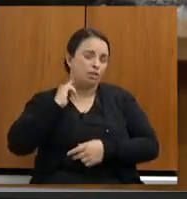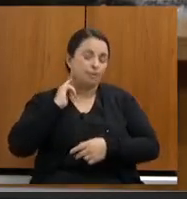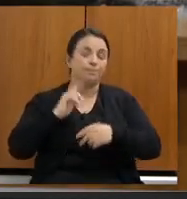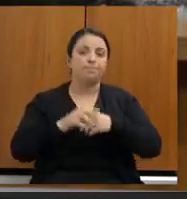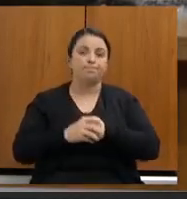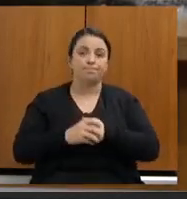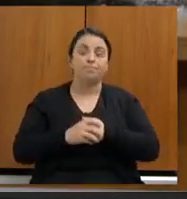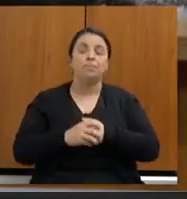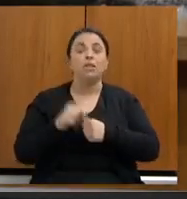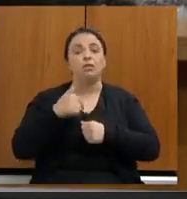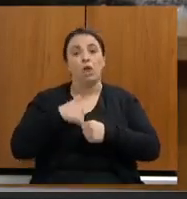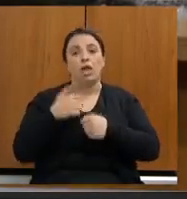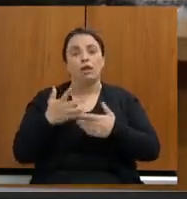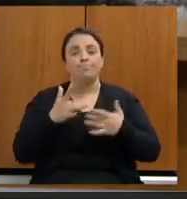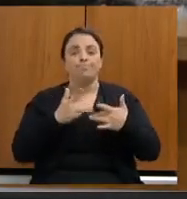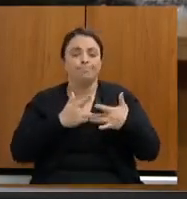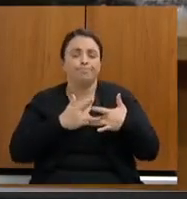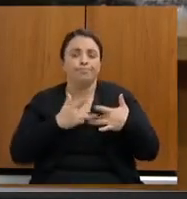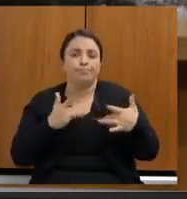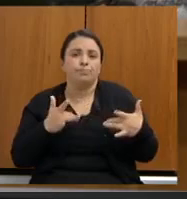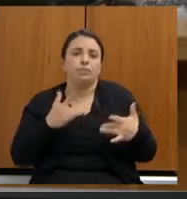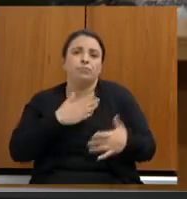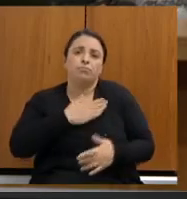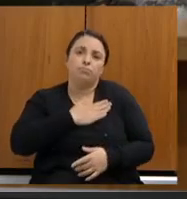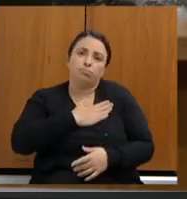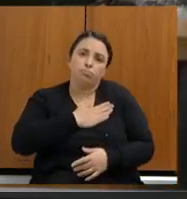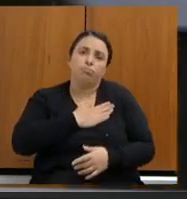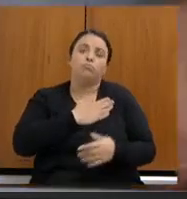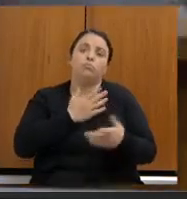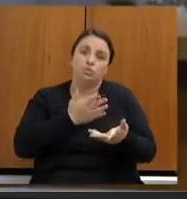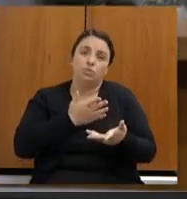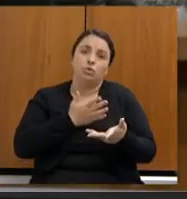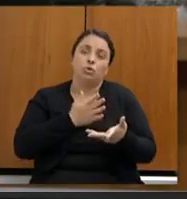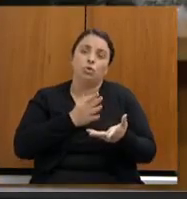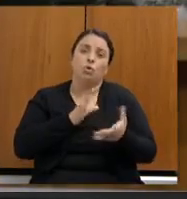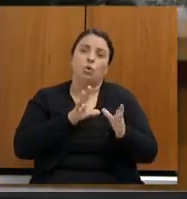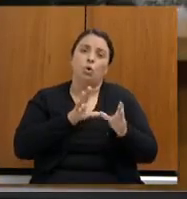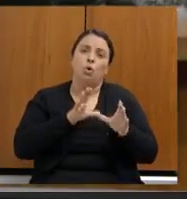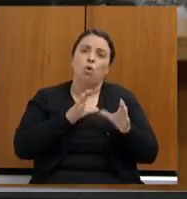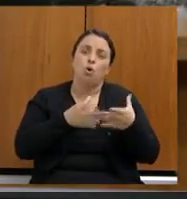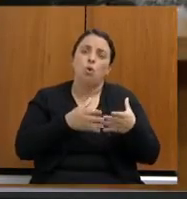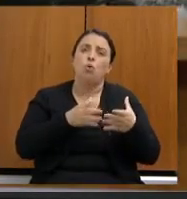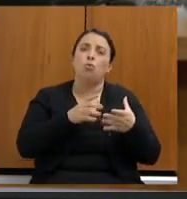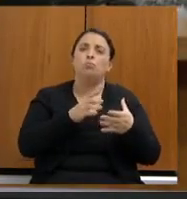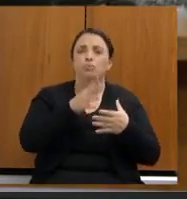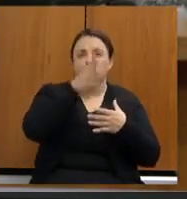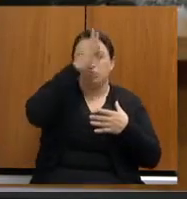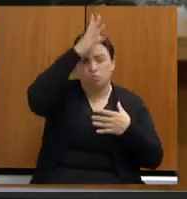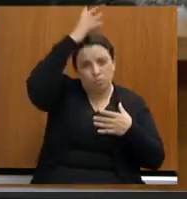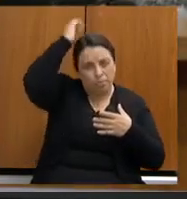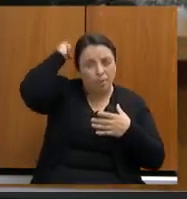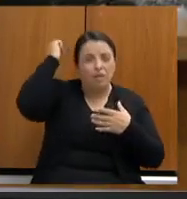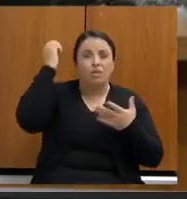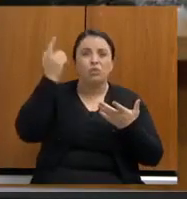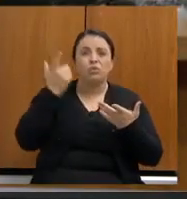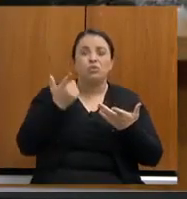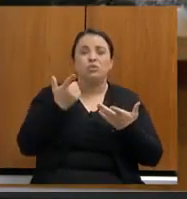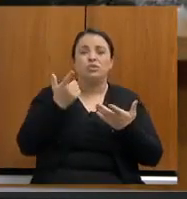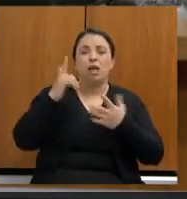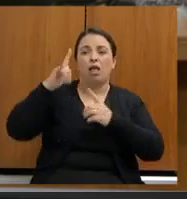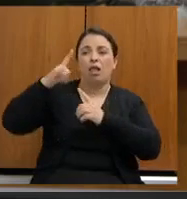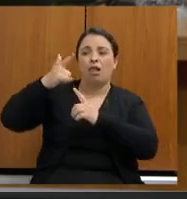misture dar exato solidarizar com a guarnição do Corpo de Bombeiros da